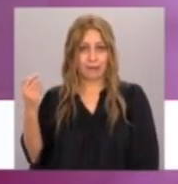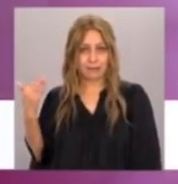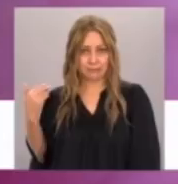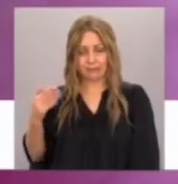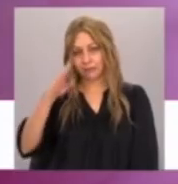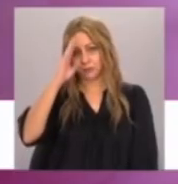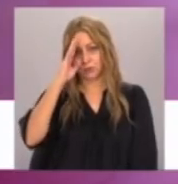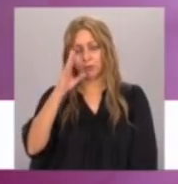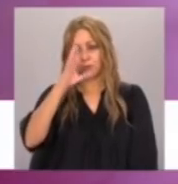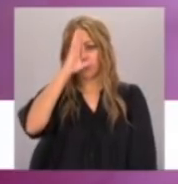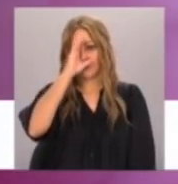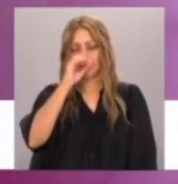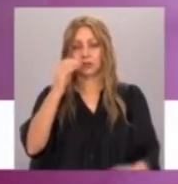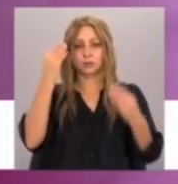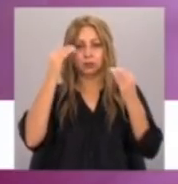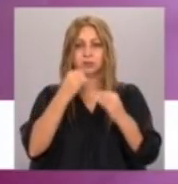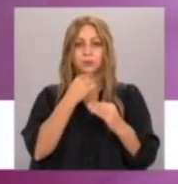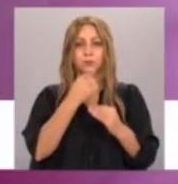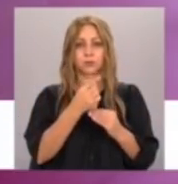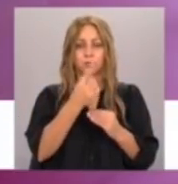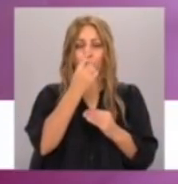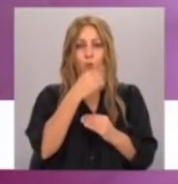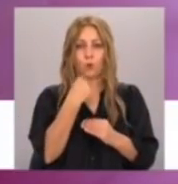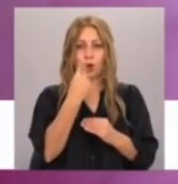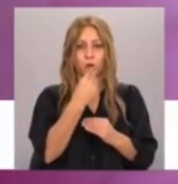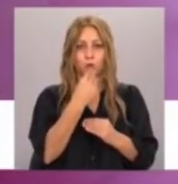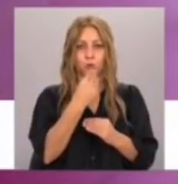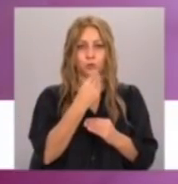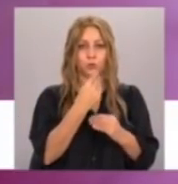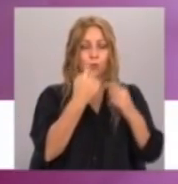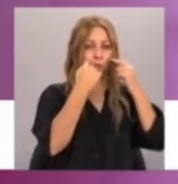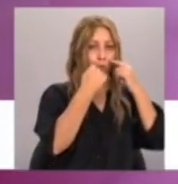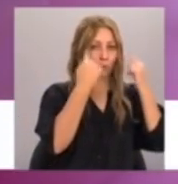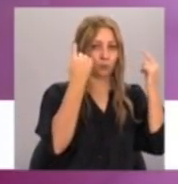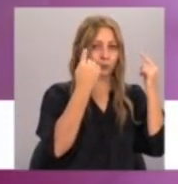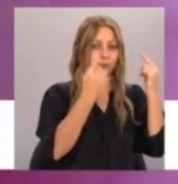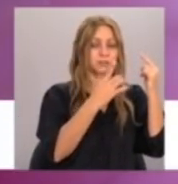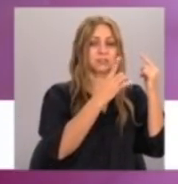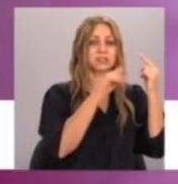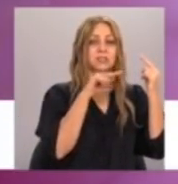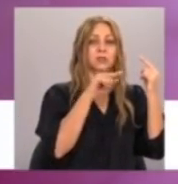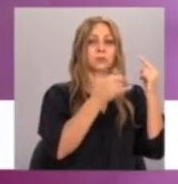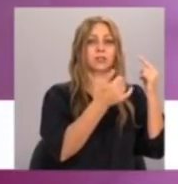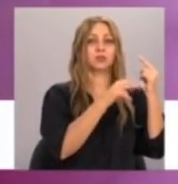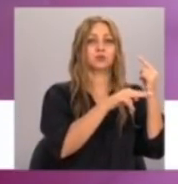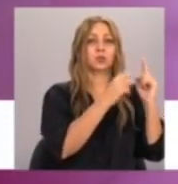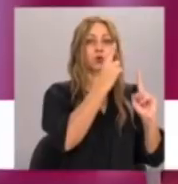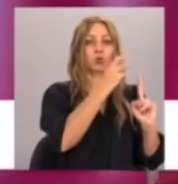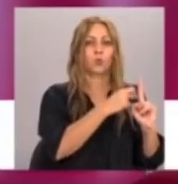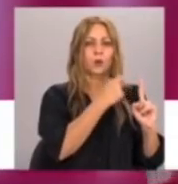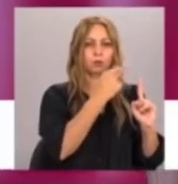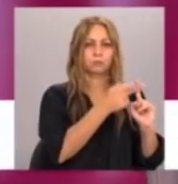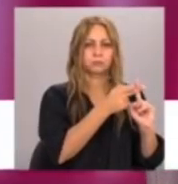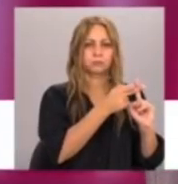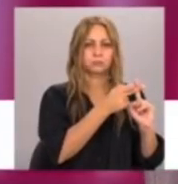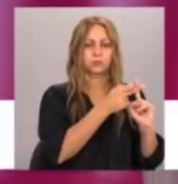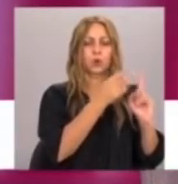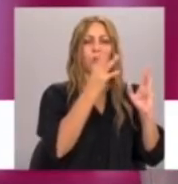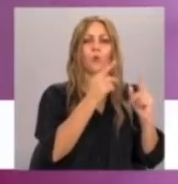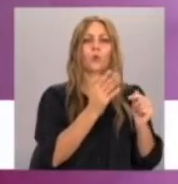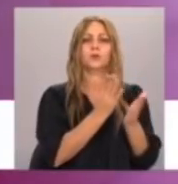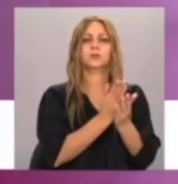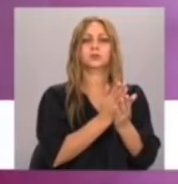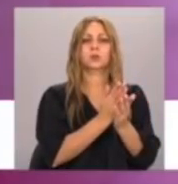que o educação diz que o custo médio do ensino público secundário são 6.200 eu retorno Quantas